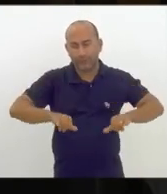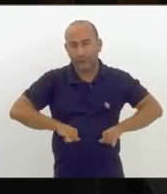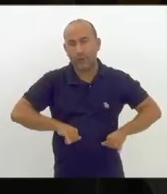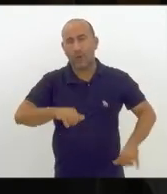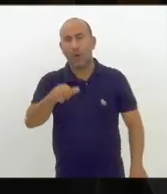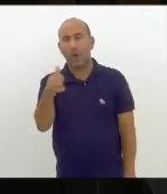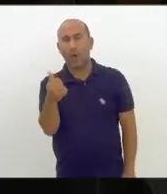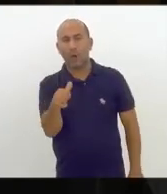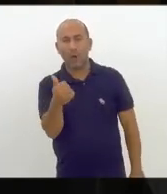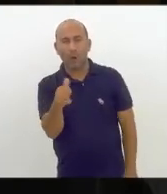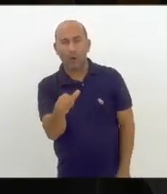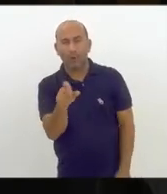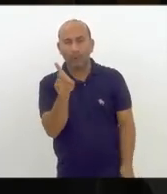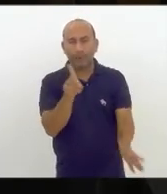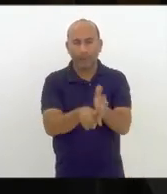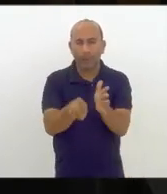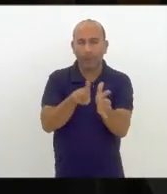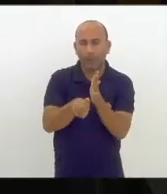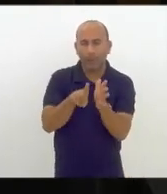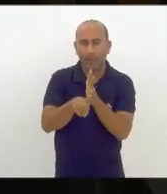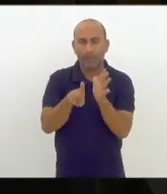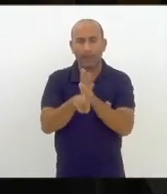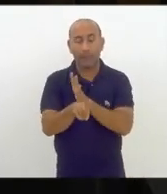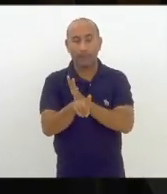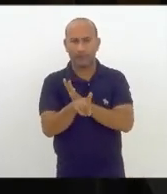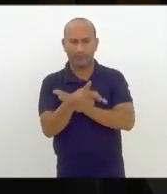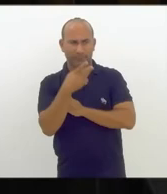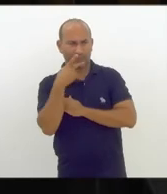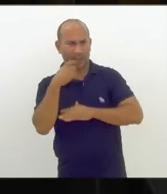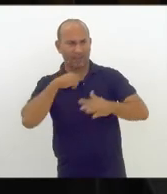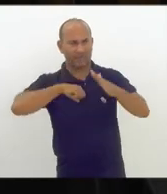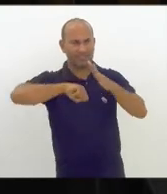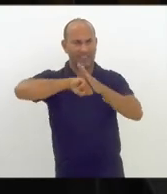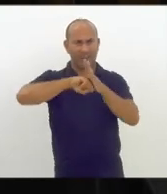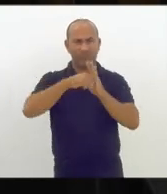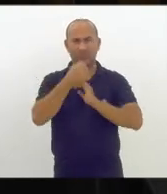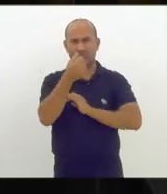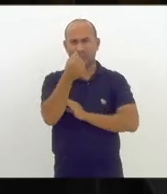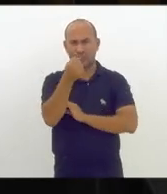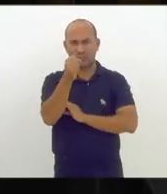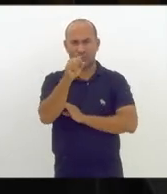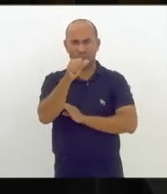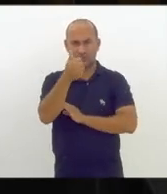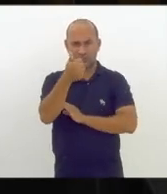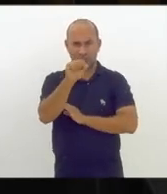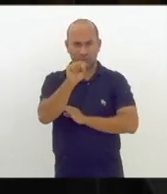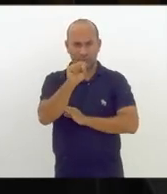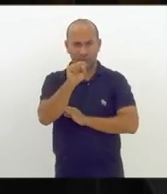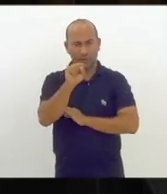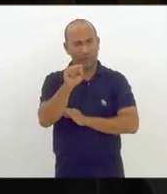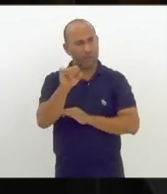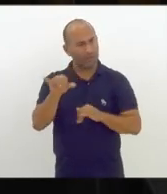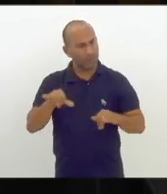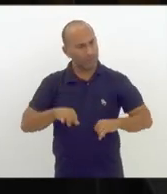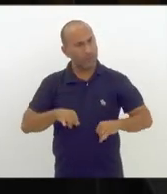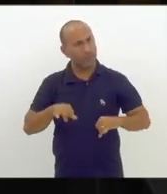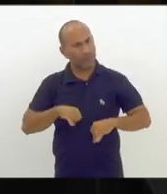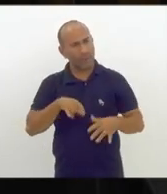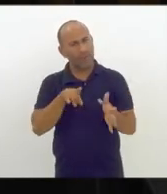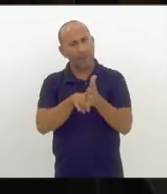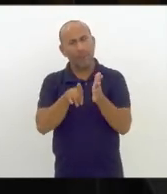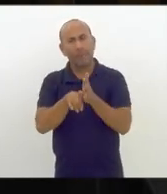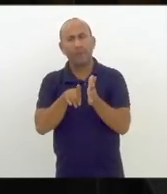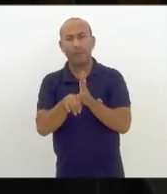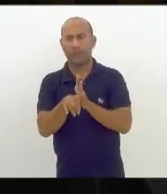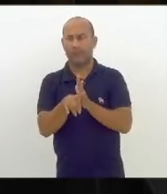interrogatórios. E dizer que no século XVIII, pela Guarda Real Portuguesa, sofrer interrogatório deveria ser uma coisa drástica, não